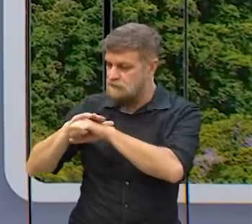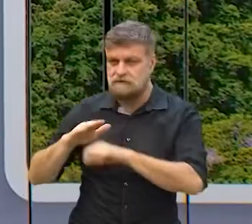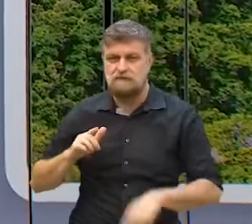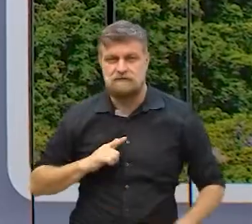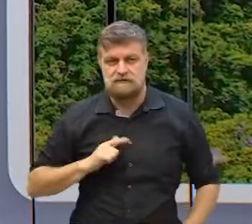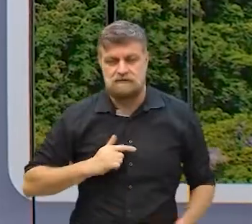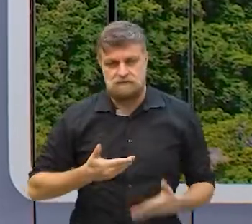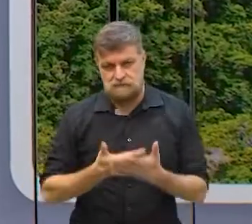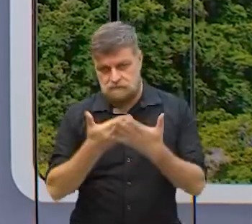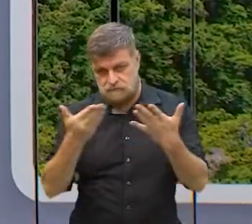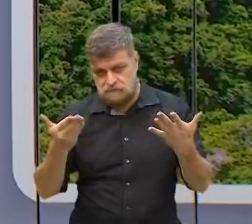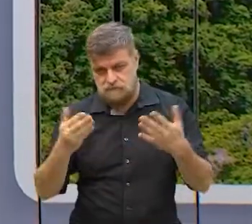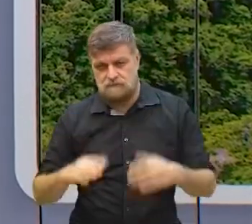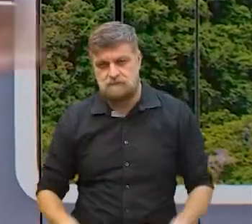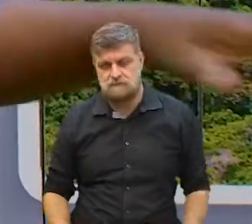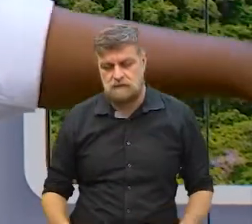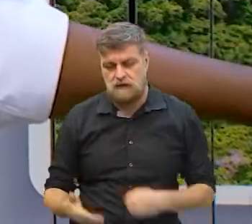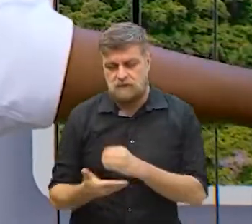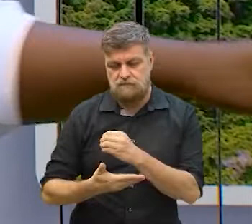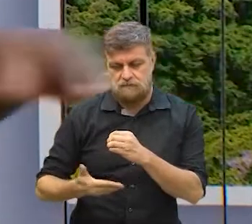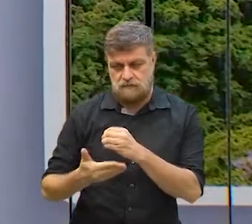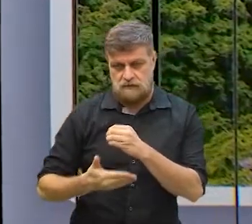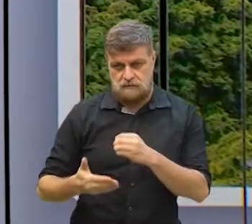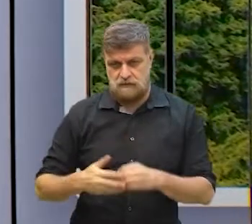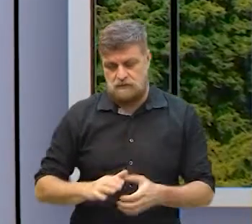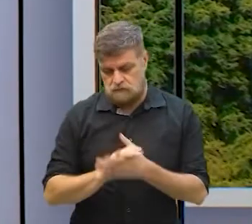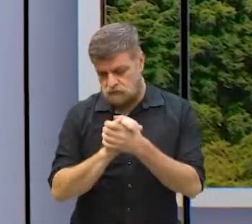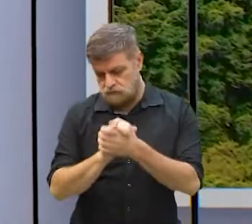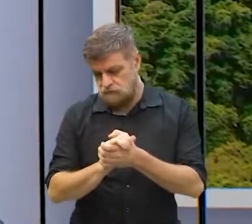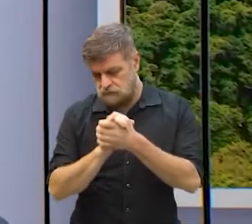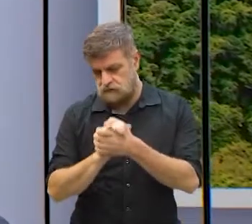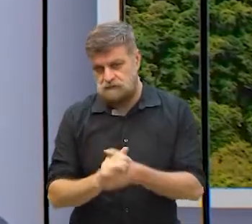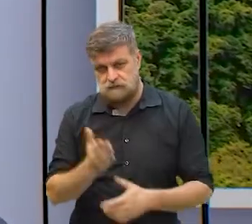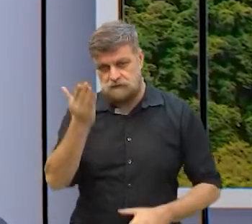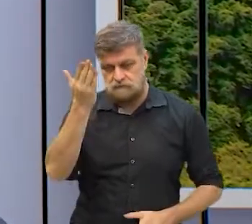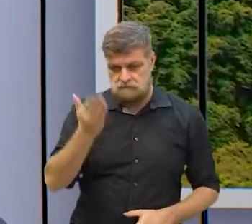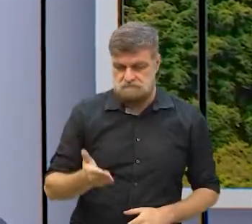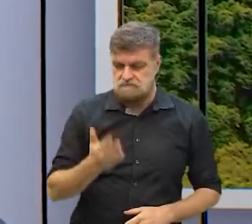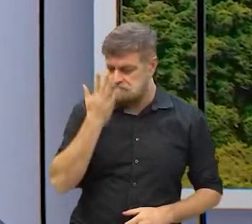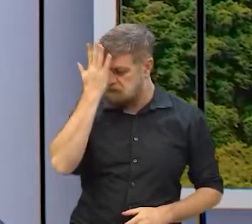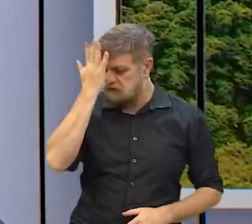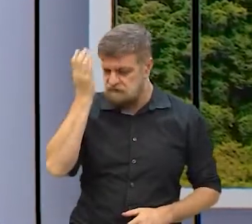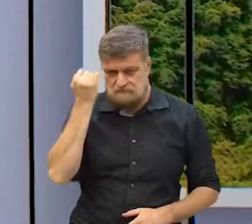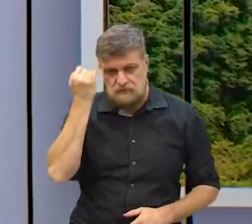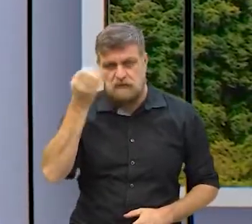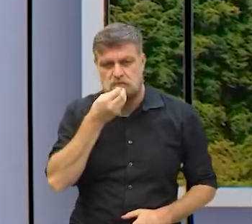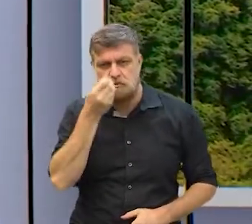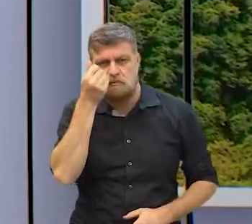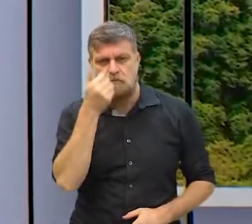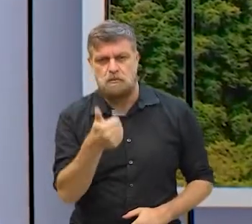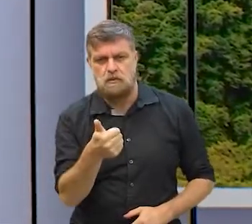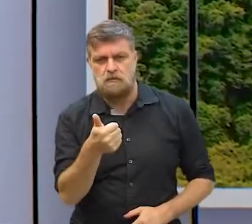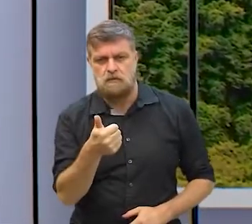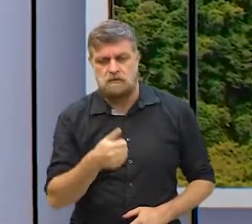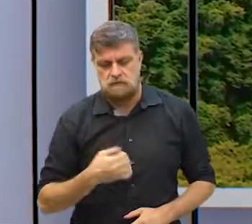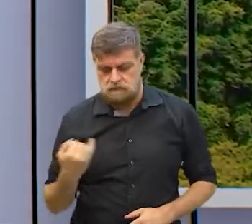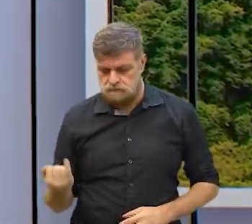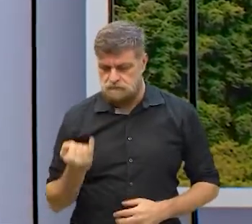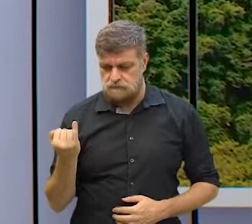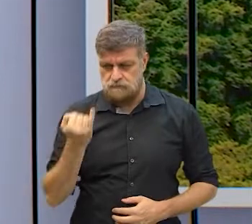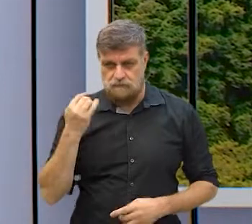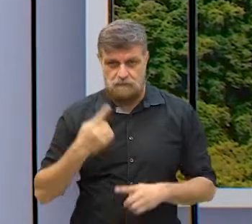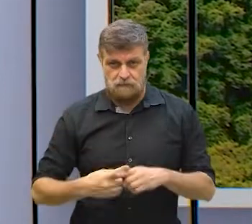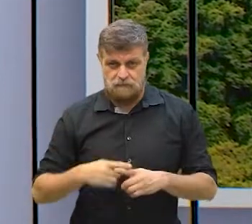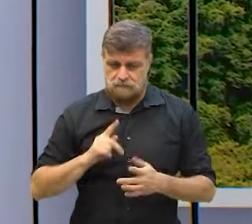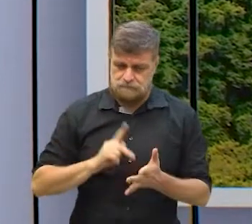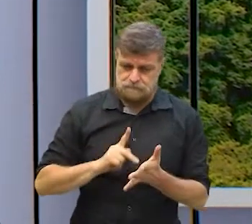vocês de casa. É fundamental, parabéns a você, viu Marcelo, pela proposição, pela ideia. É uma ideia muito